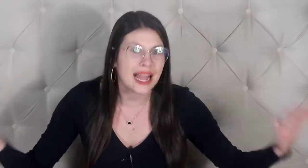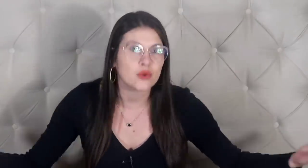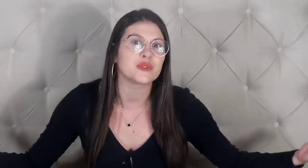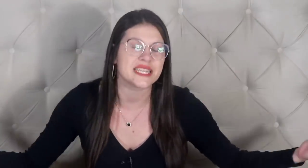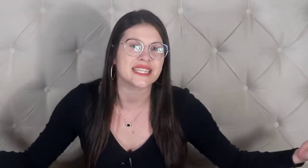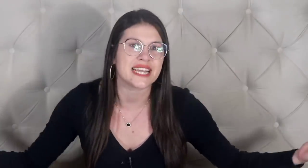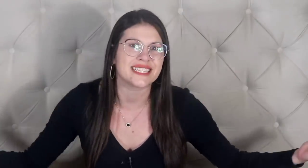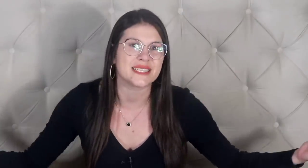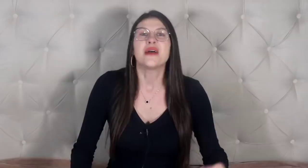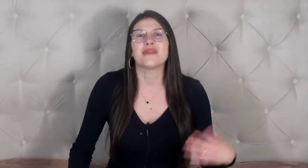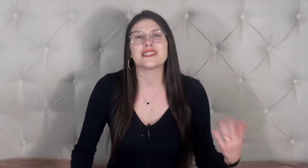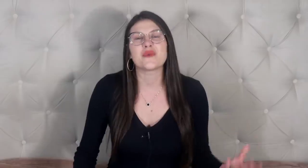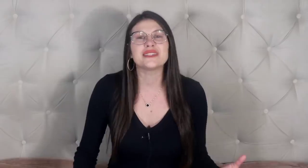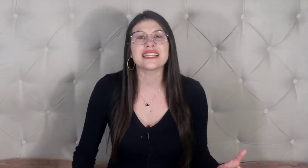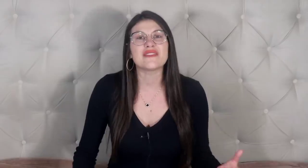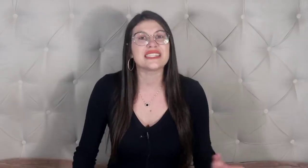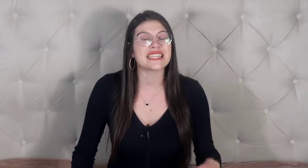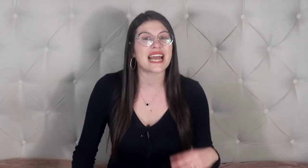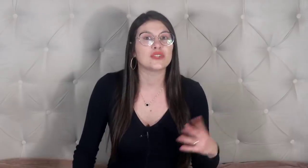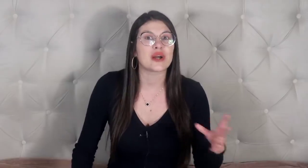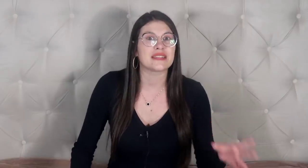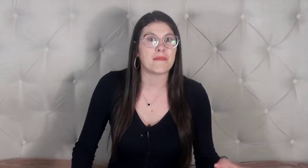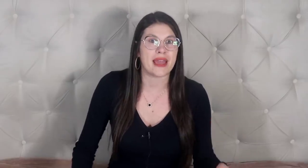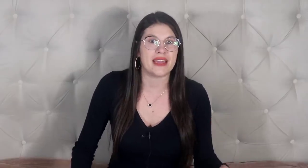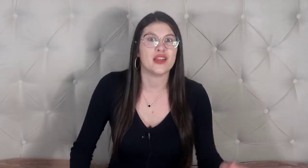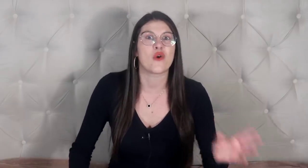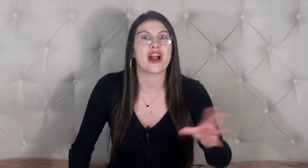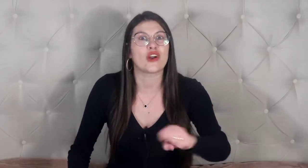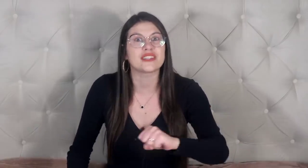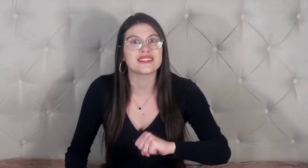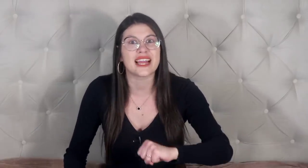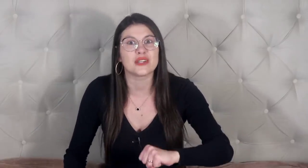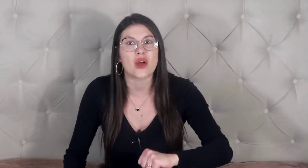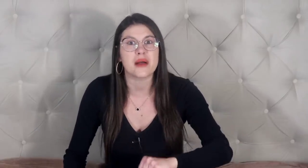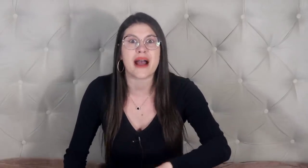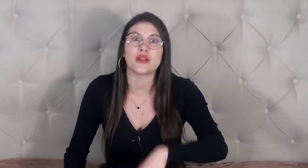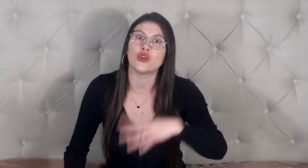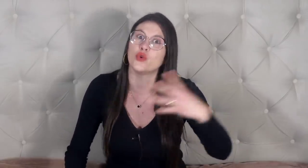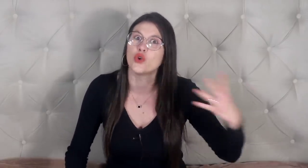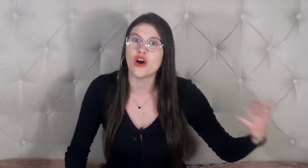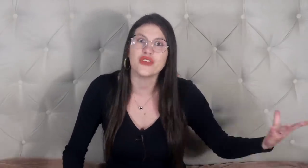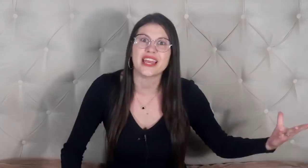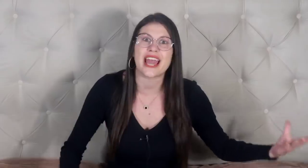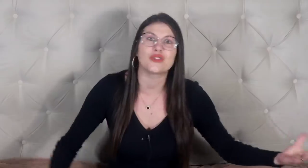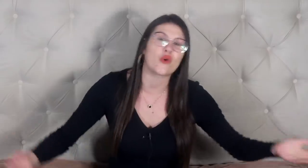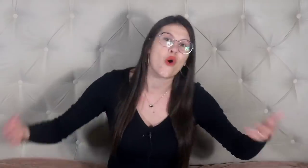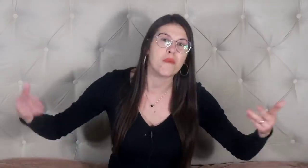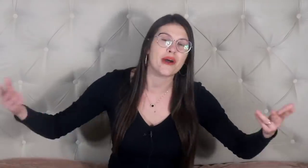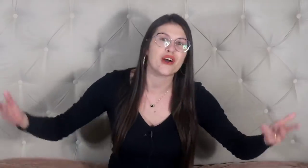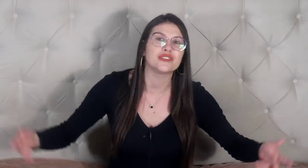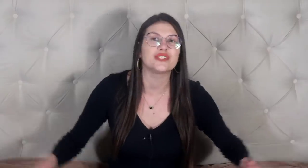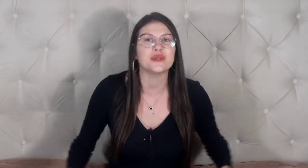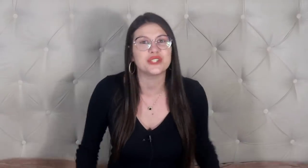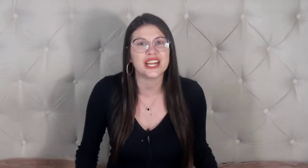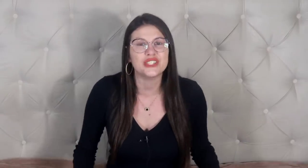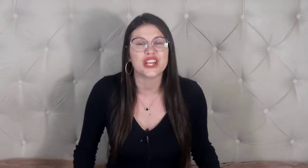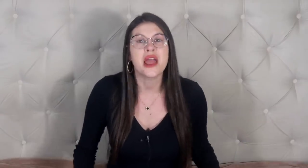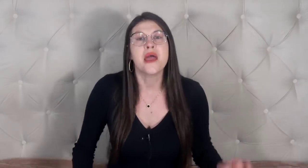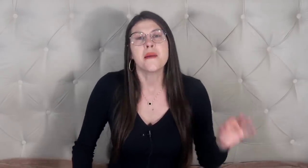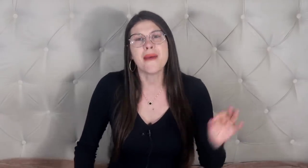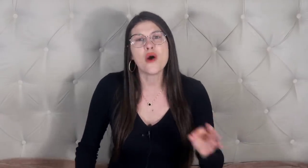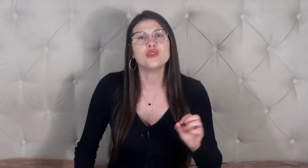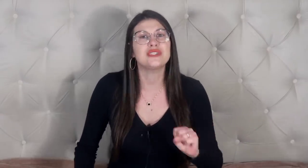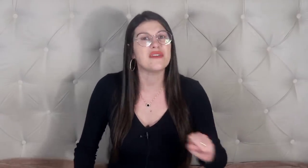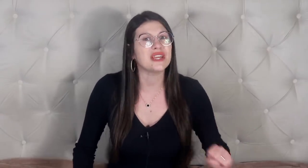o espetáculo circense. Mas enquanto você estava distraído com a CPI, com canhota saindo do armário e o novo inquérito com roupa nova do seu